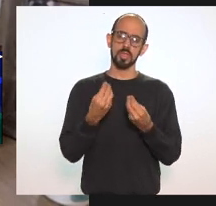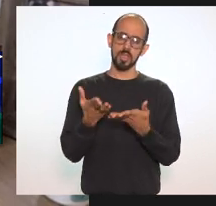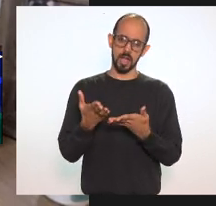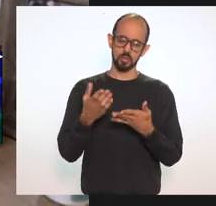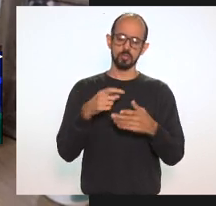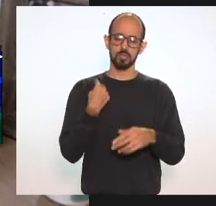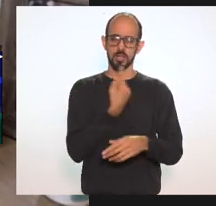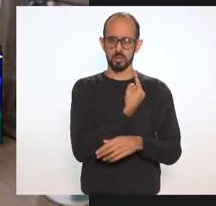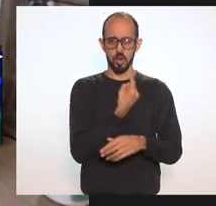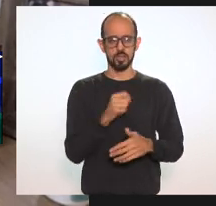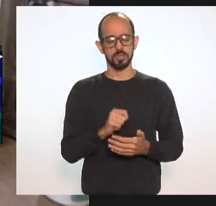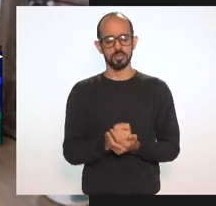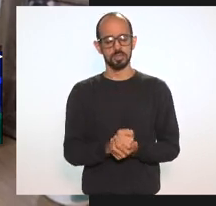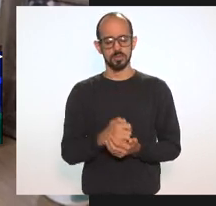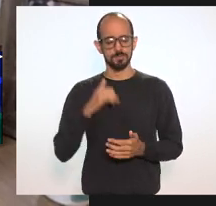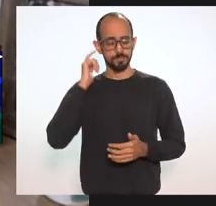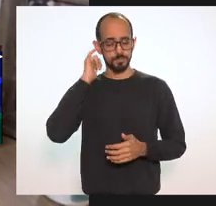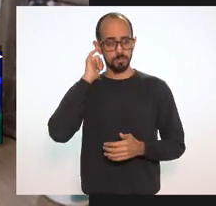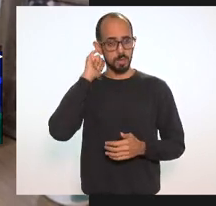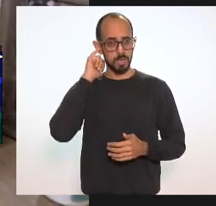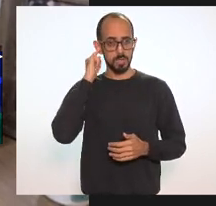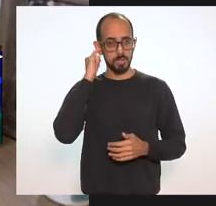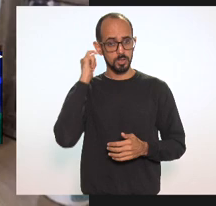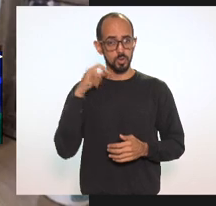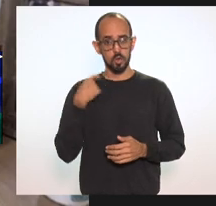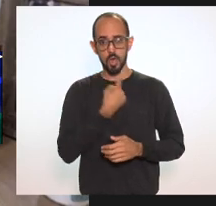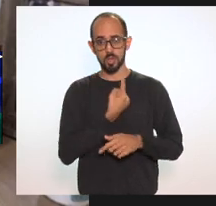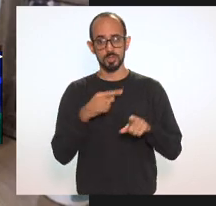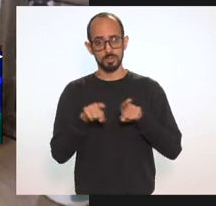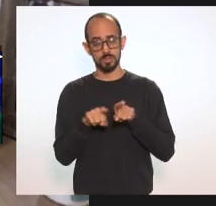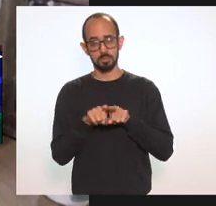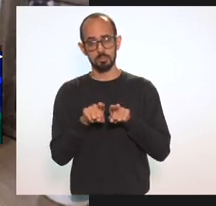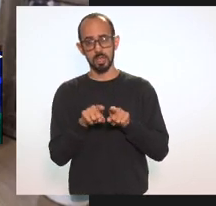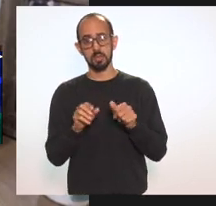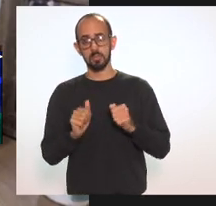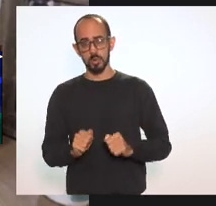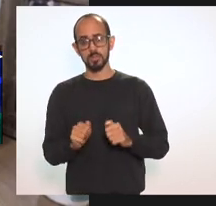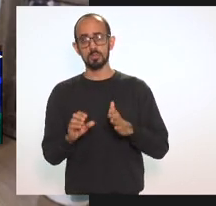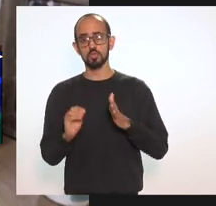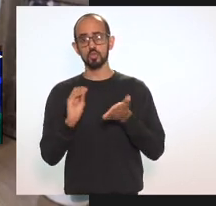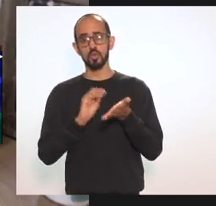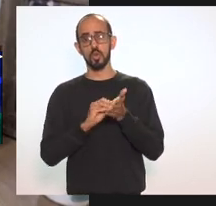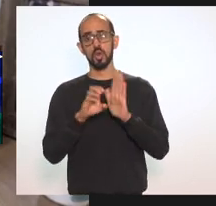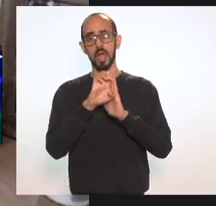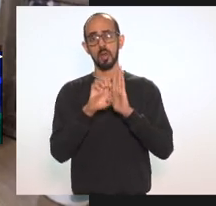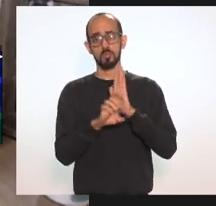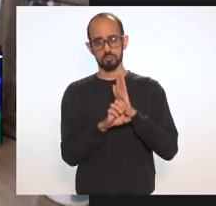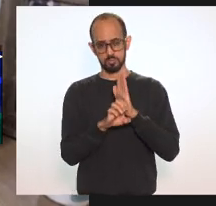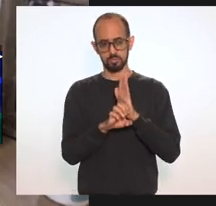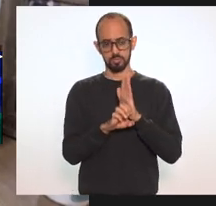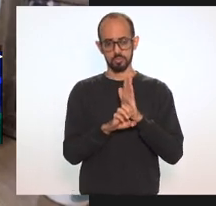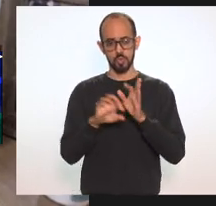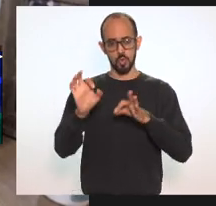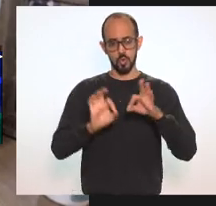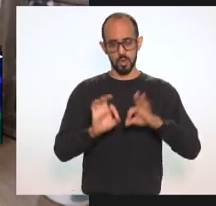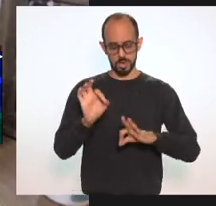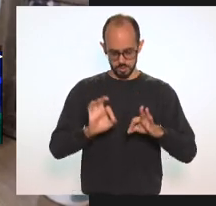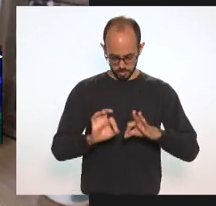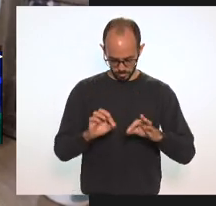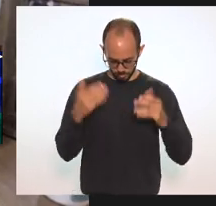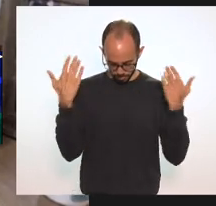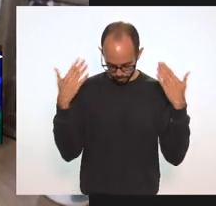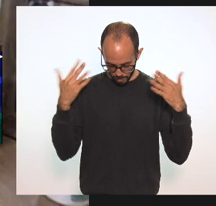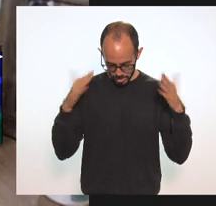deputados e a gente possa também colocar as nossas emendas e possa ter bater de alugar em forma o dia então Parabéns Fábio